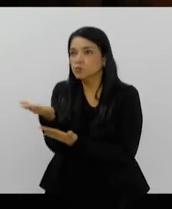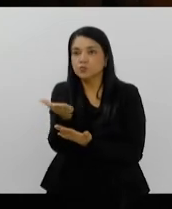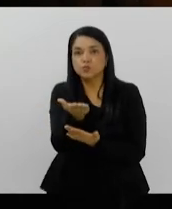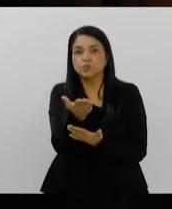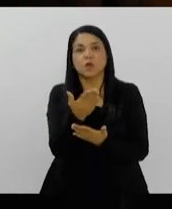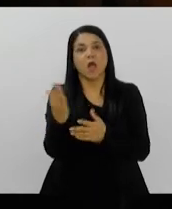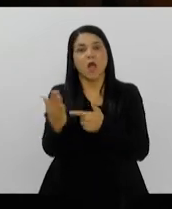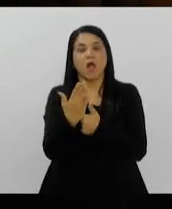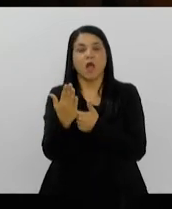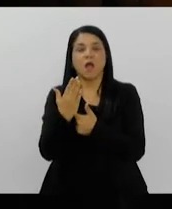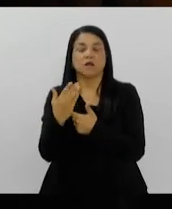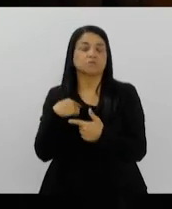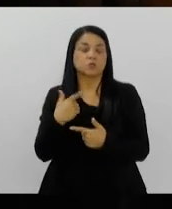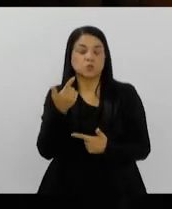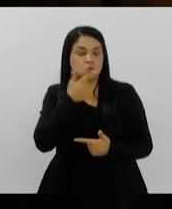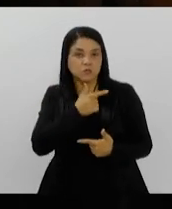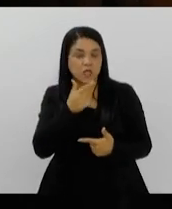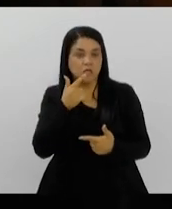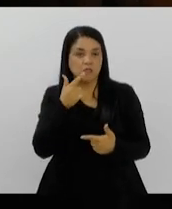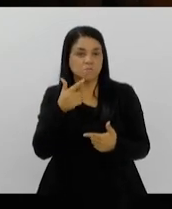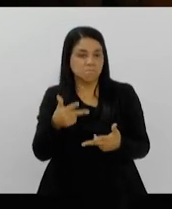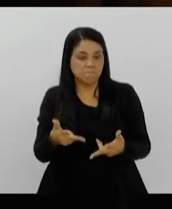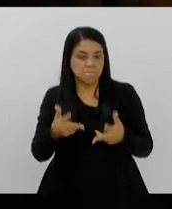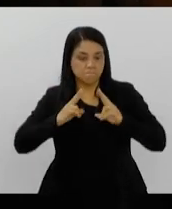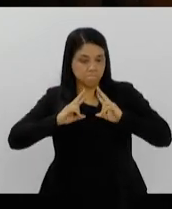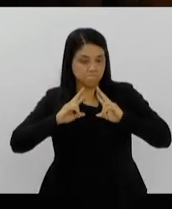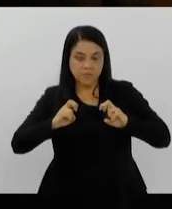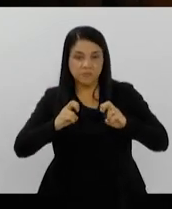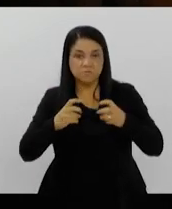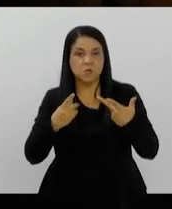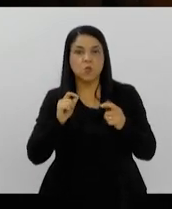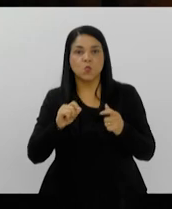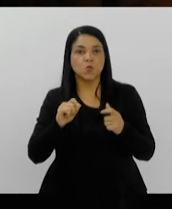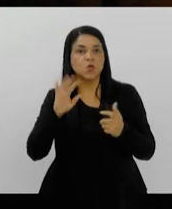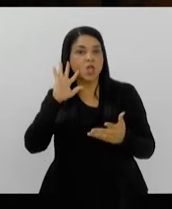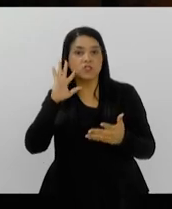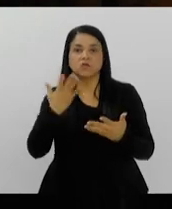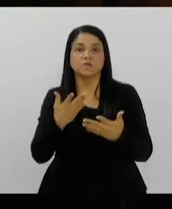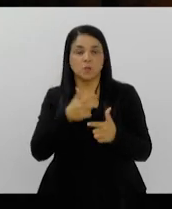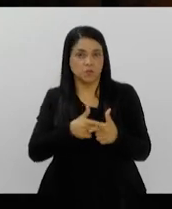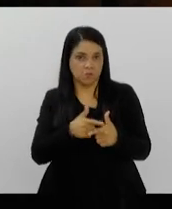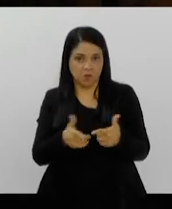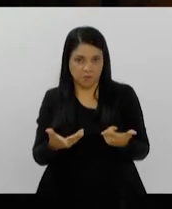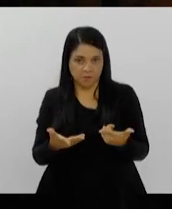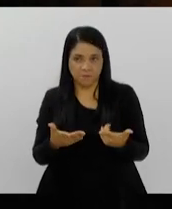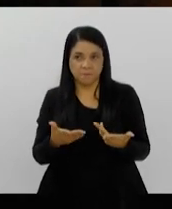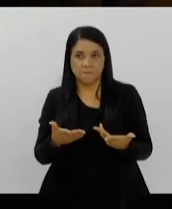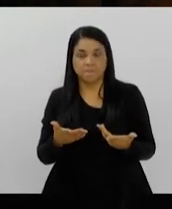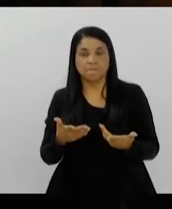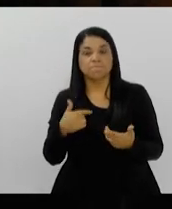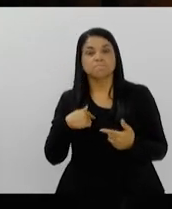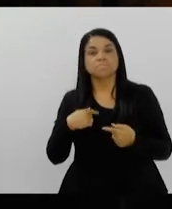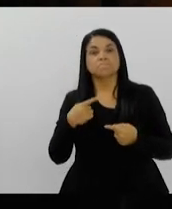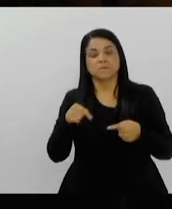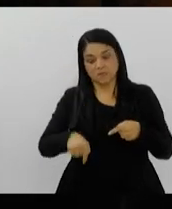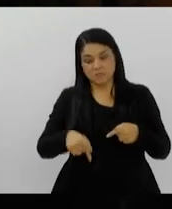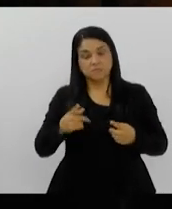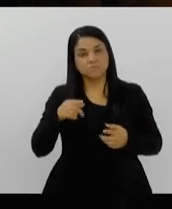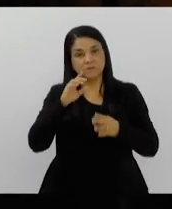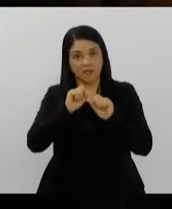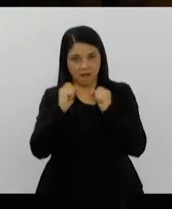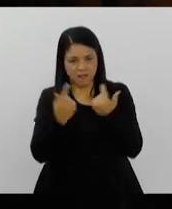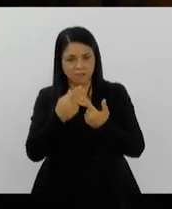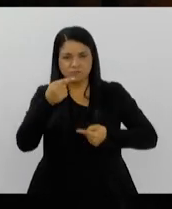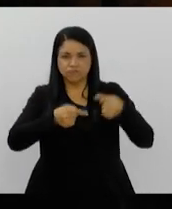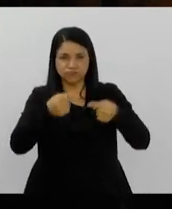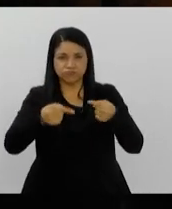também olhar para a sua realidade e tentar resolver. Por exemplo, e esse é um debate que a gente faz aqui com frequência,